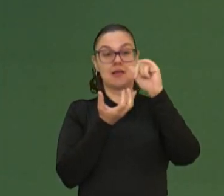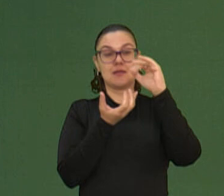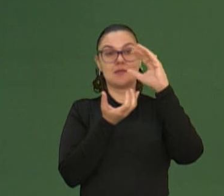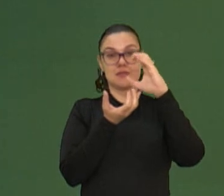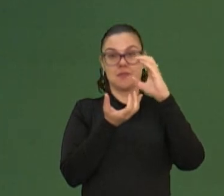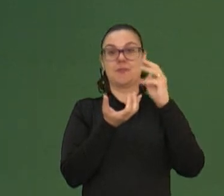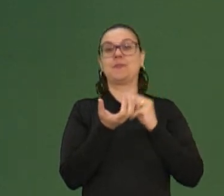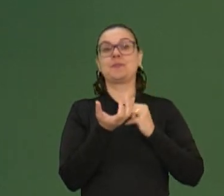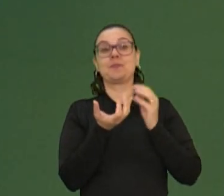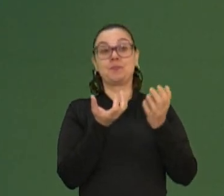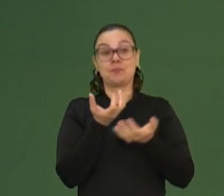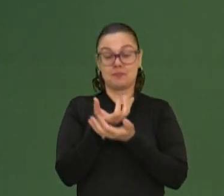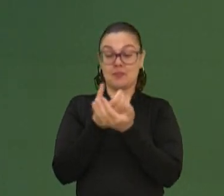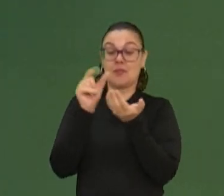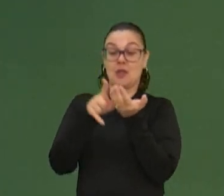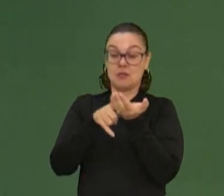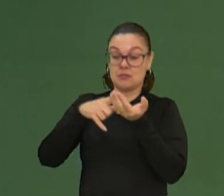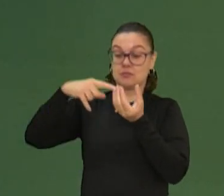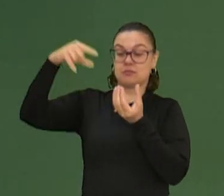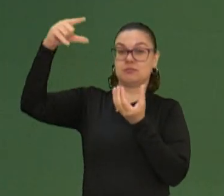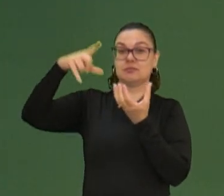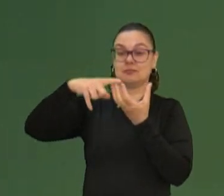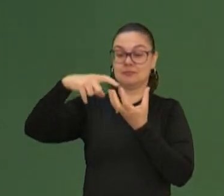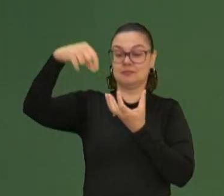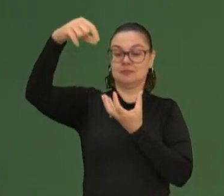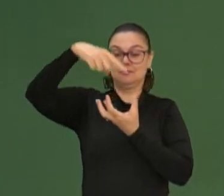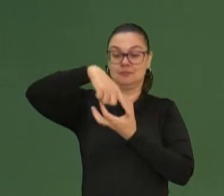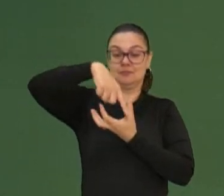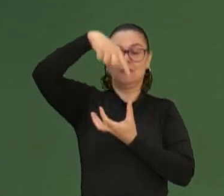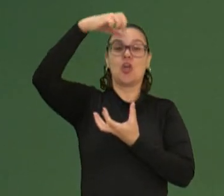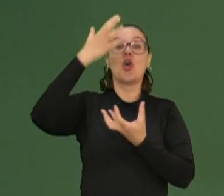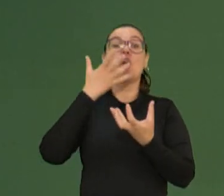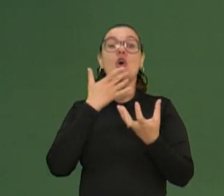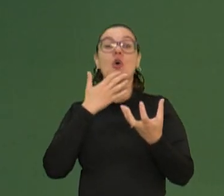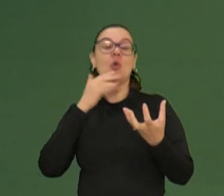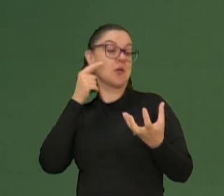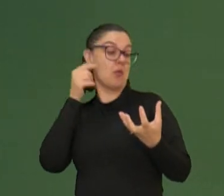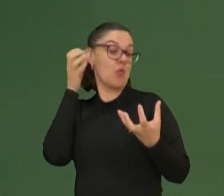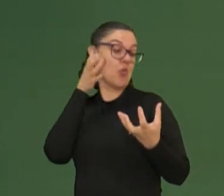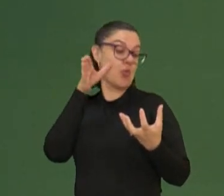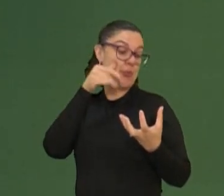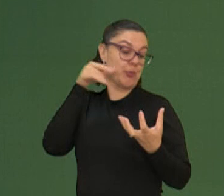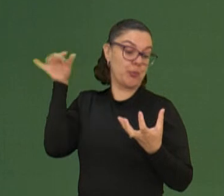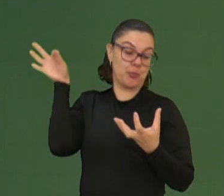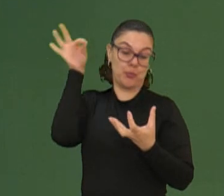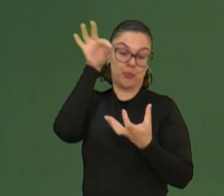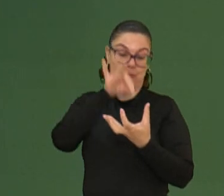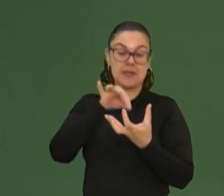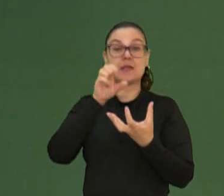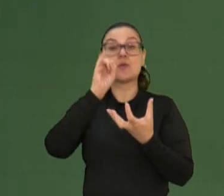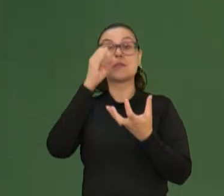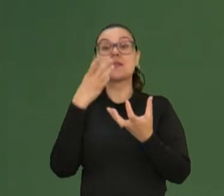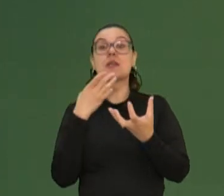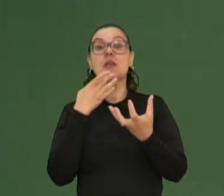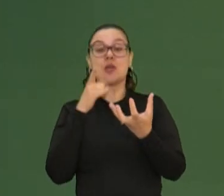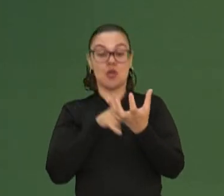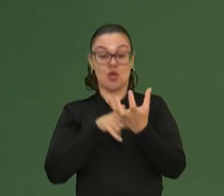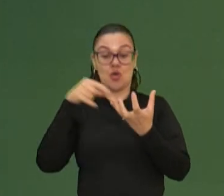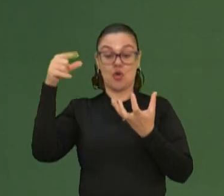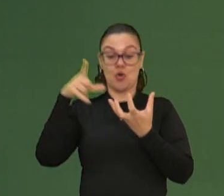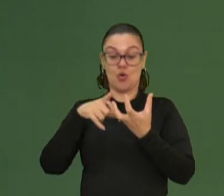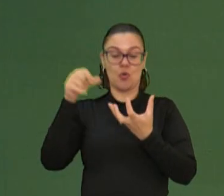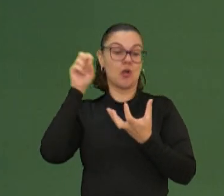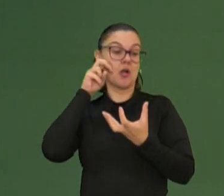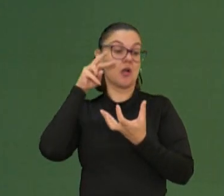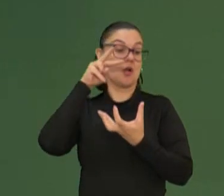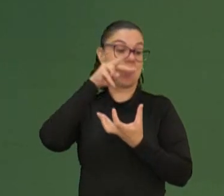cálice. Aí vem as pétalas, geralmente coloridas, para atrair polinizador. Se a pétala é colorida, o polinizador tem